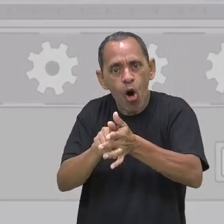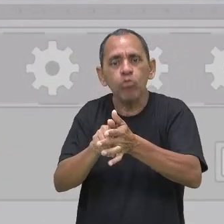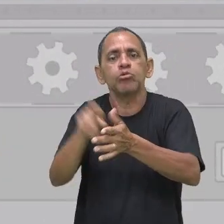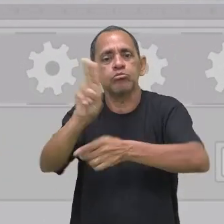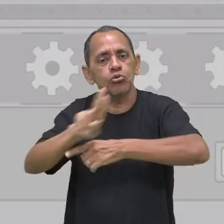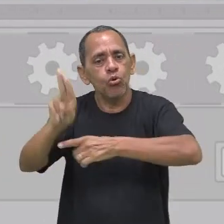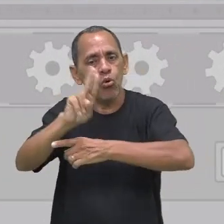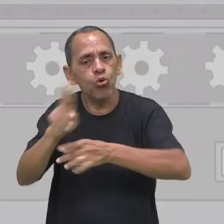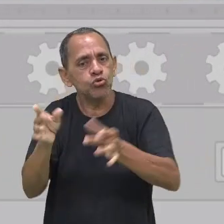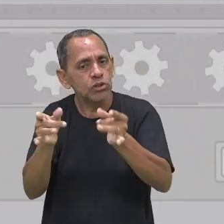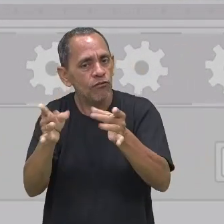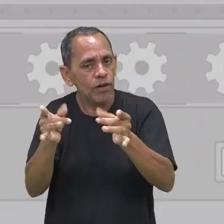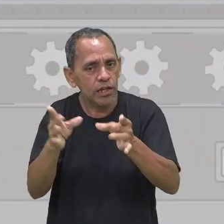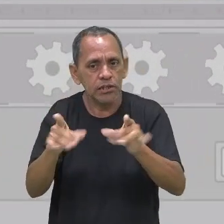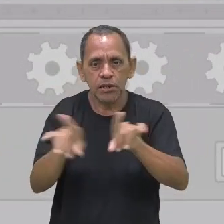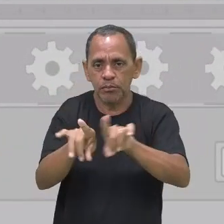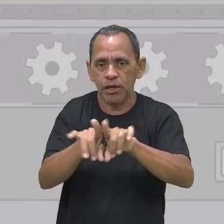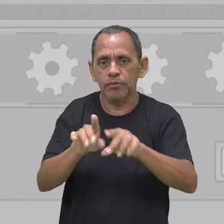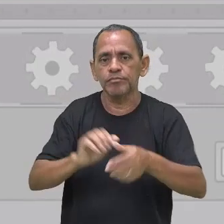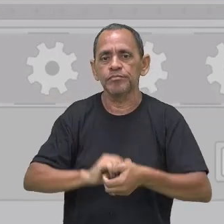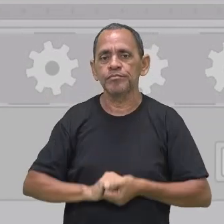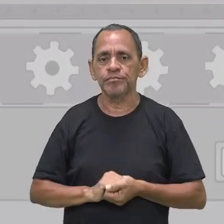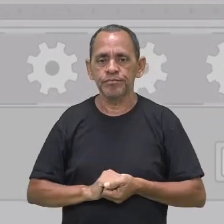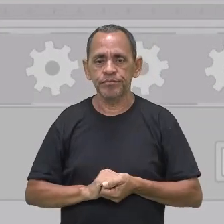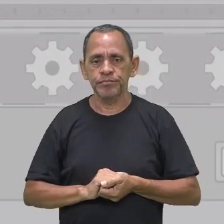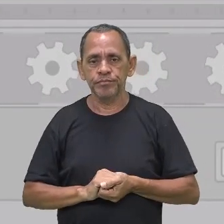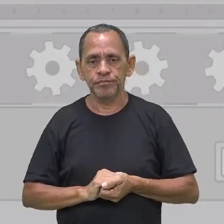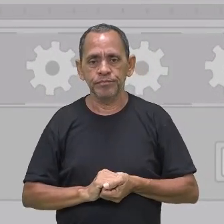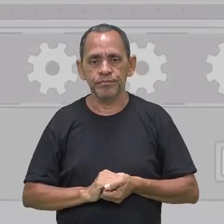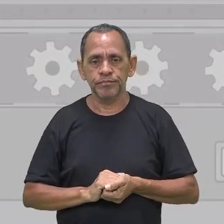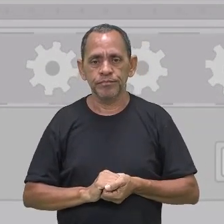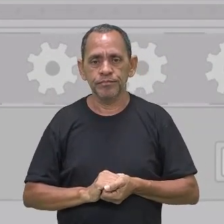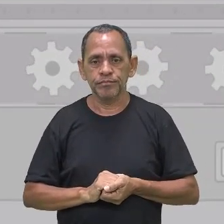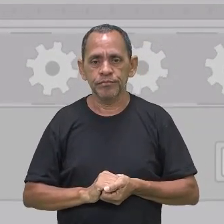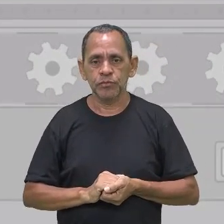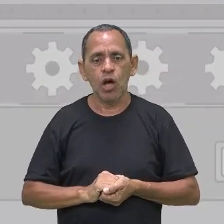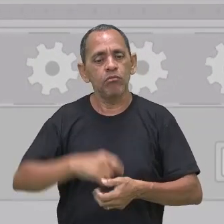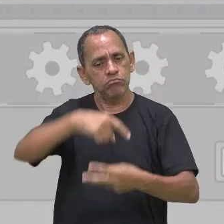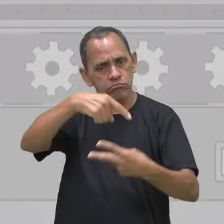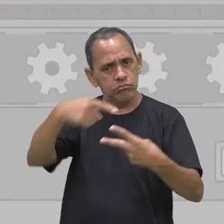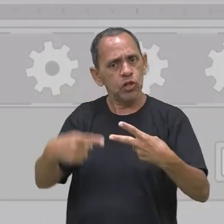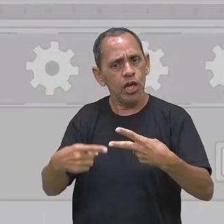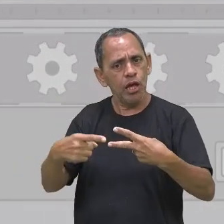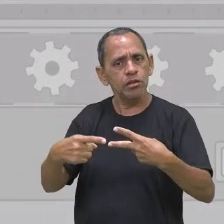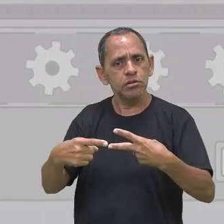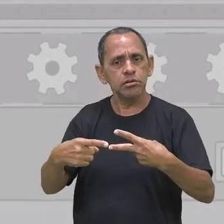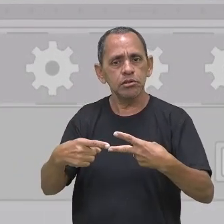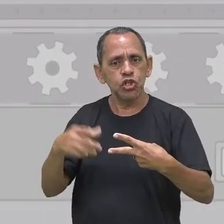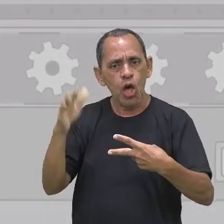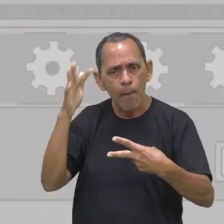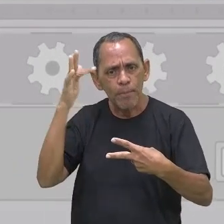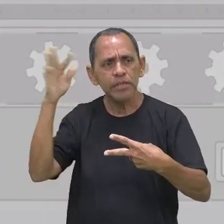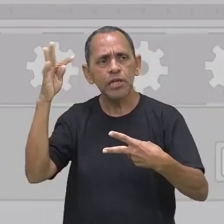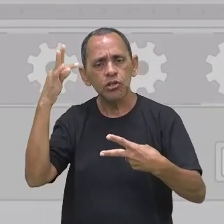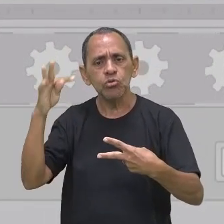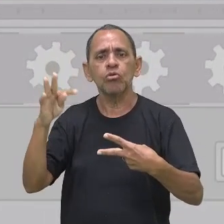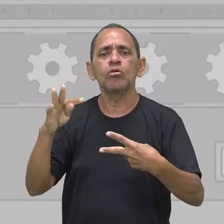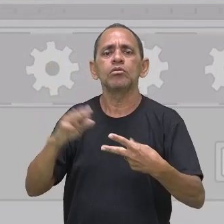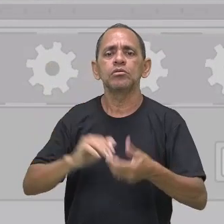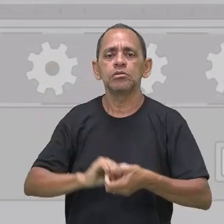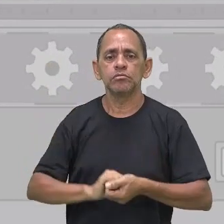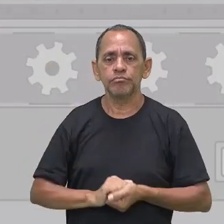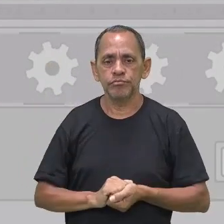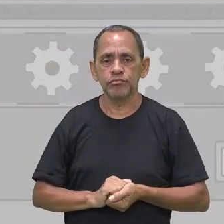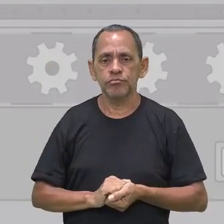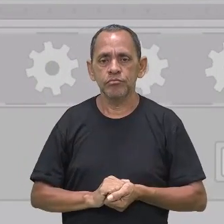ideia que o Theodor Adorno e o Horkheimer vão trazer para a discussão, né? Então